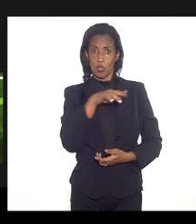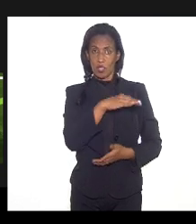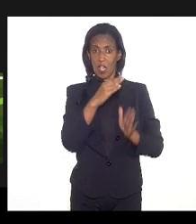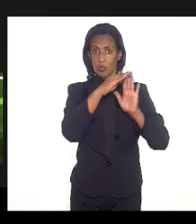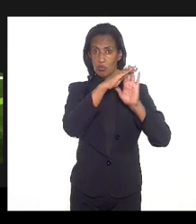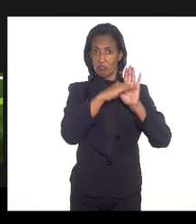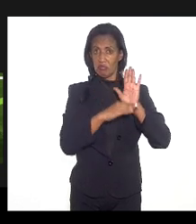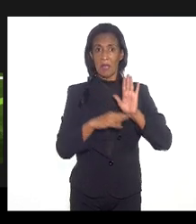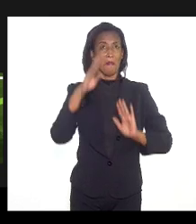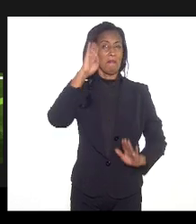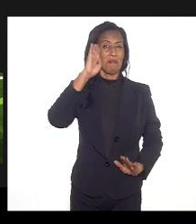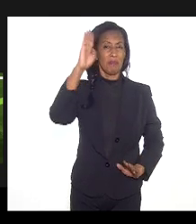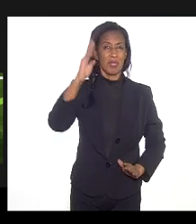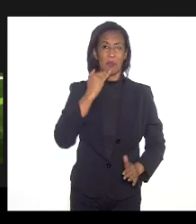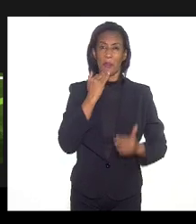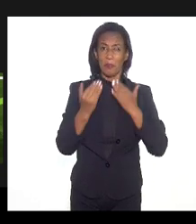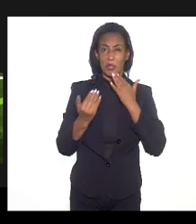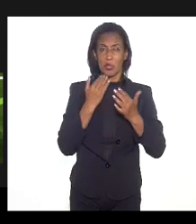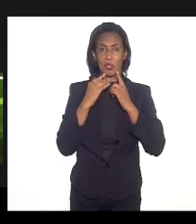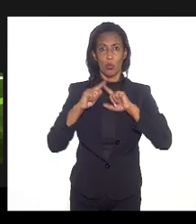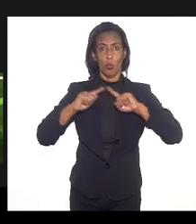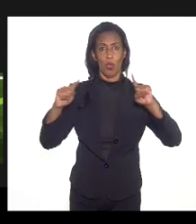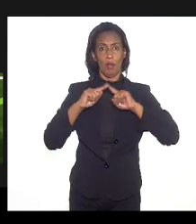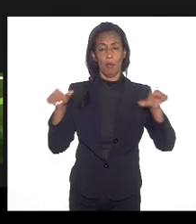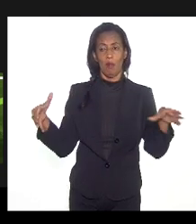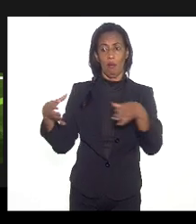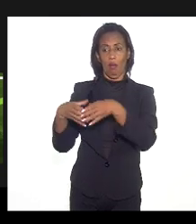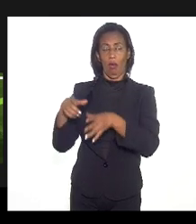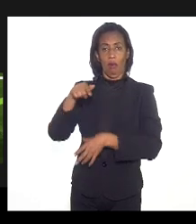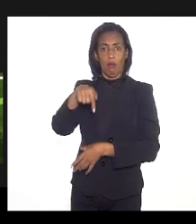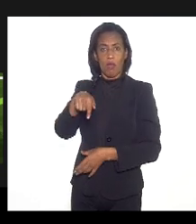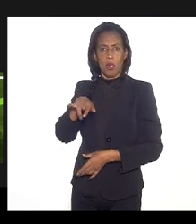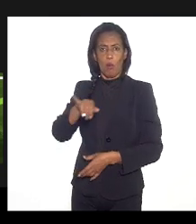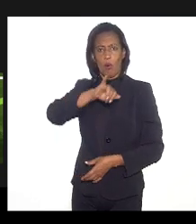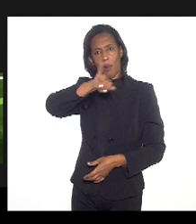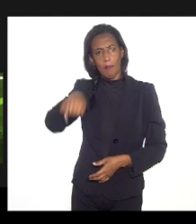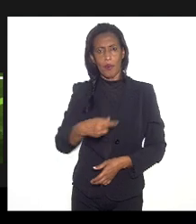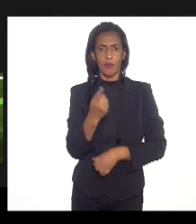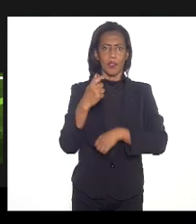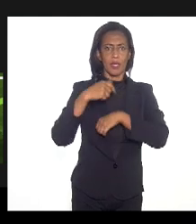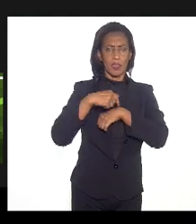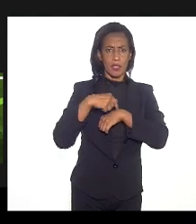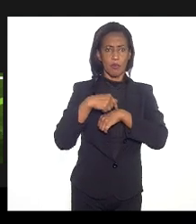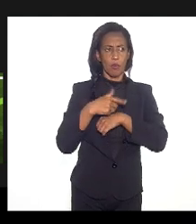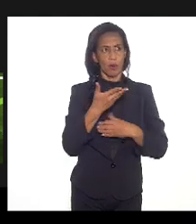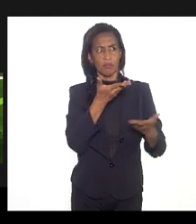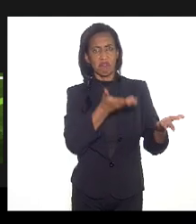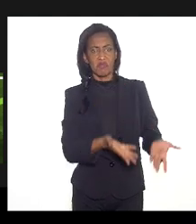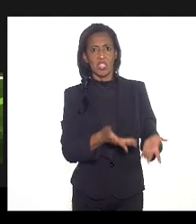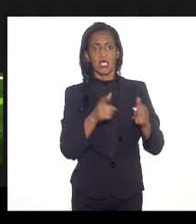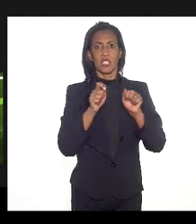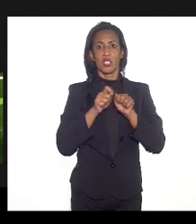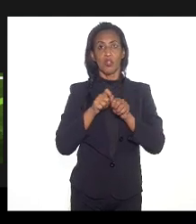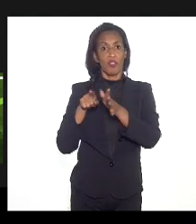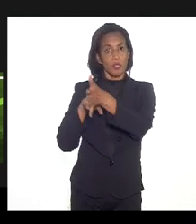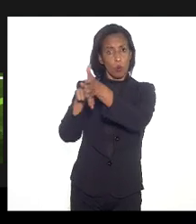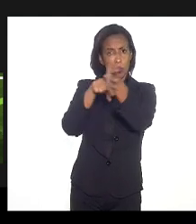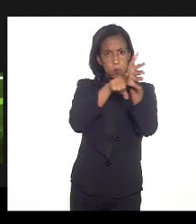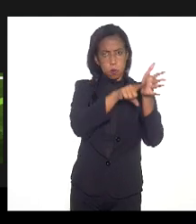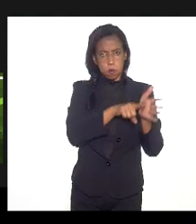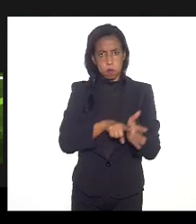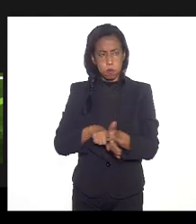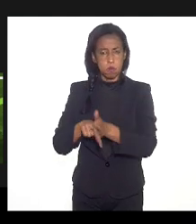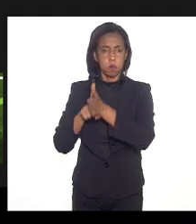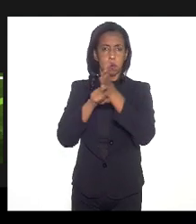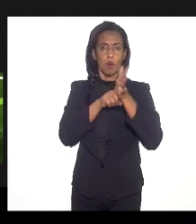principais demandas e reivindicações dos quilombolas, aproveitar esse momento que eles estão fazendo esse mapeamento para